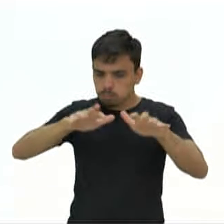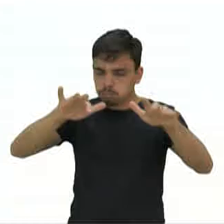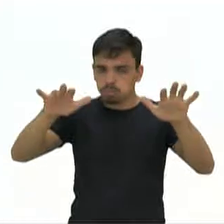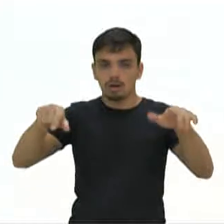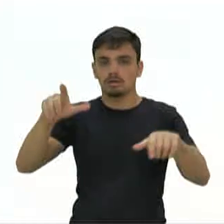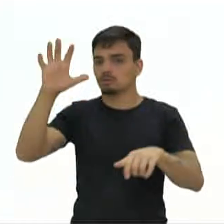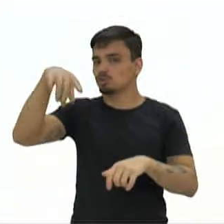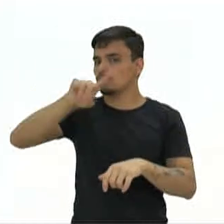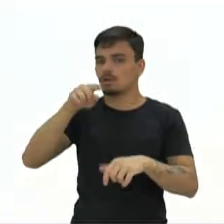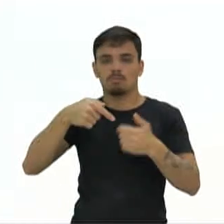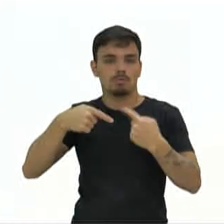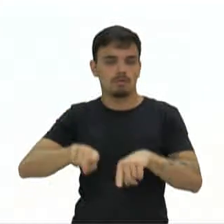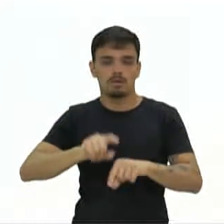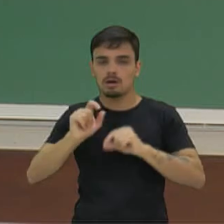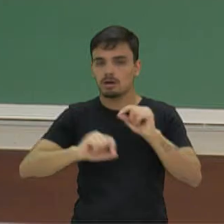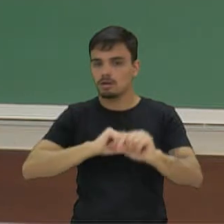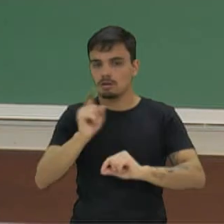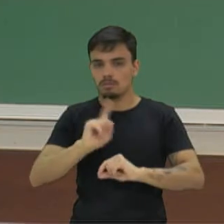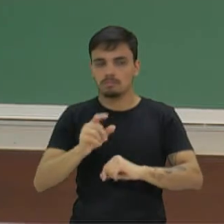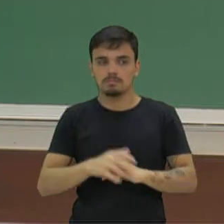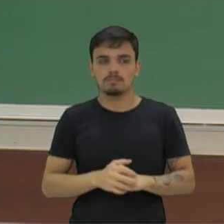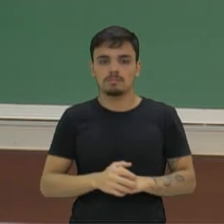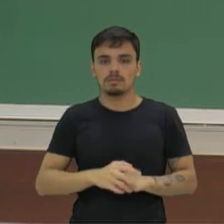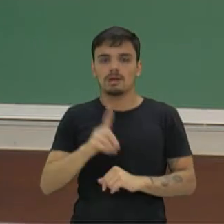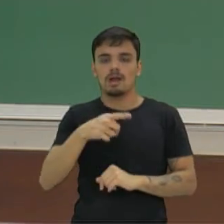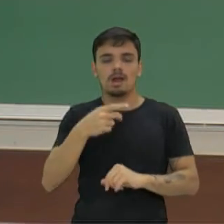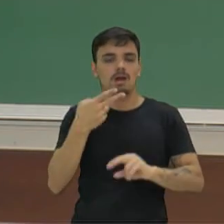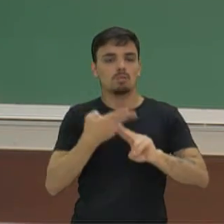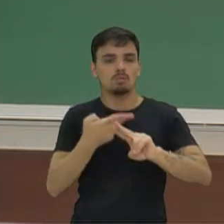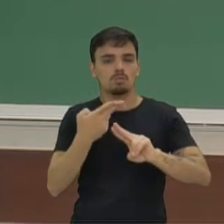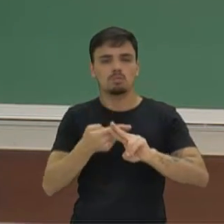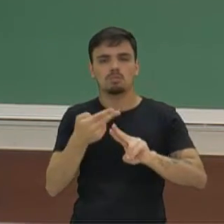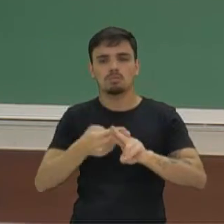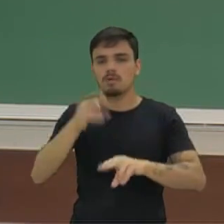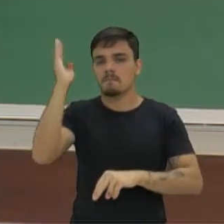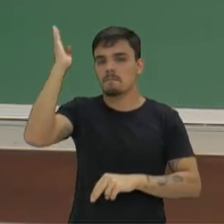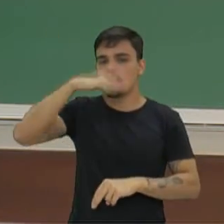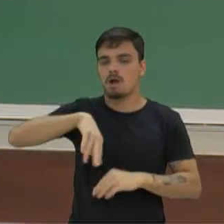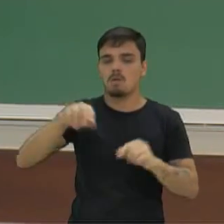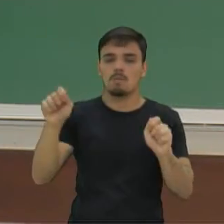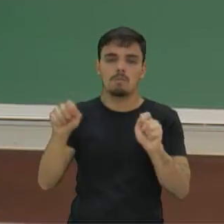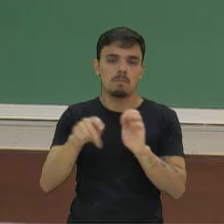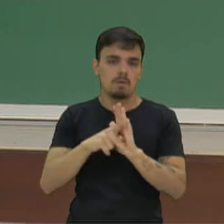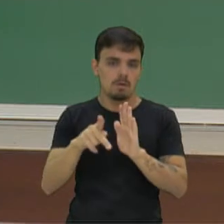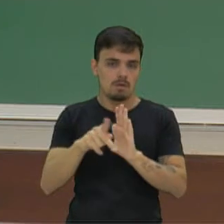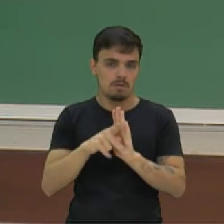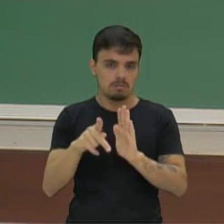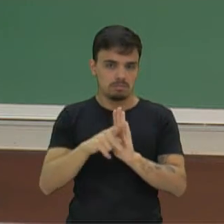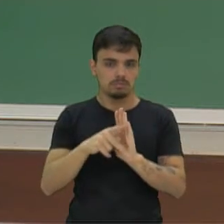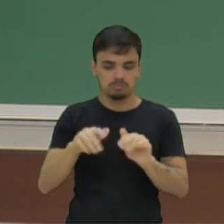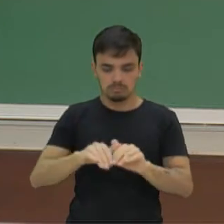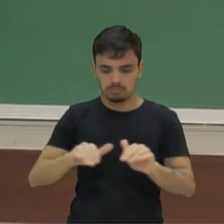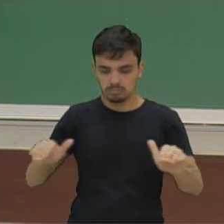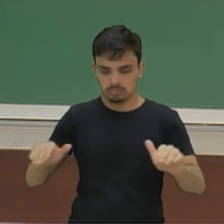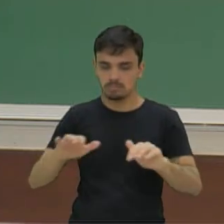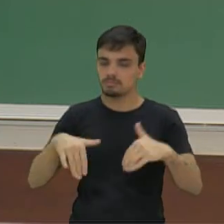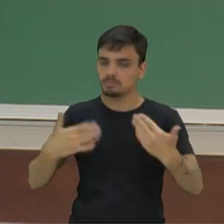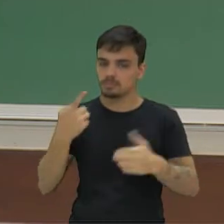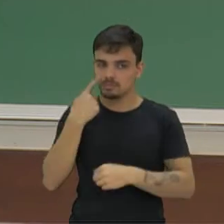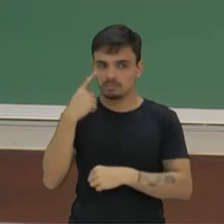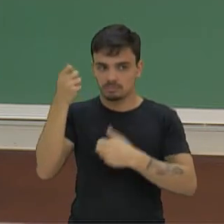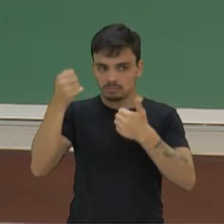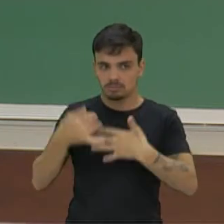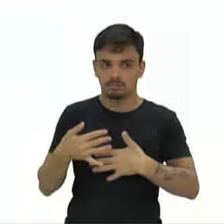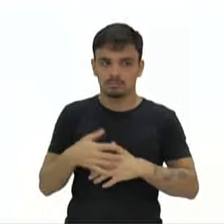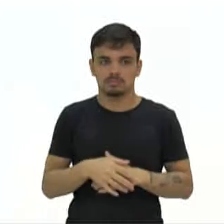provoca enchente. Quem provoca enchente é o mau uso do terreno. Como? Impermeabilizando o solo. Então, olha o que diz